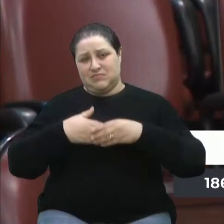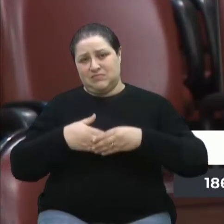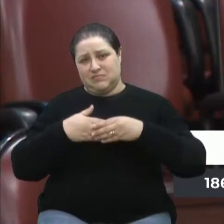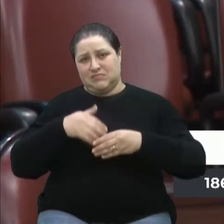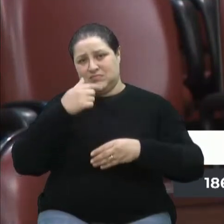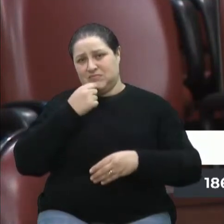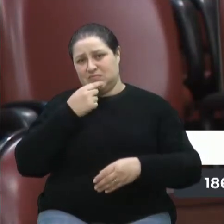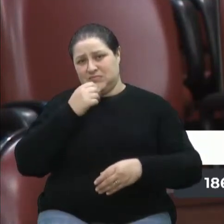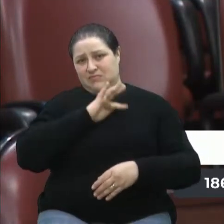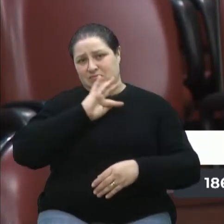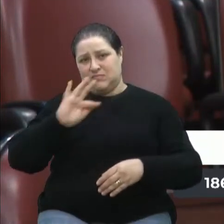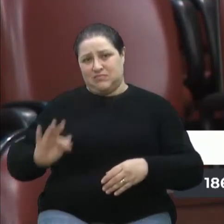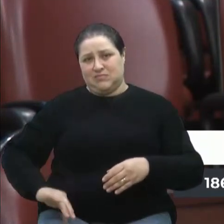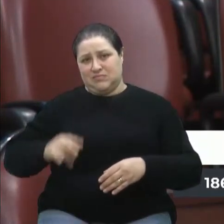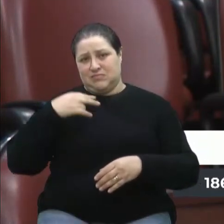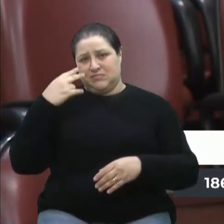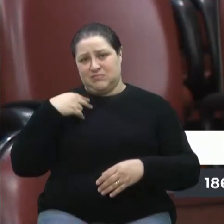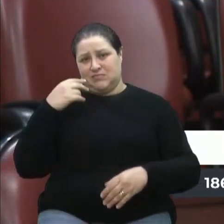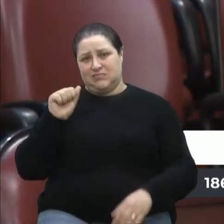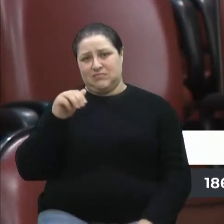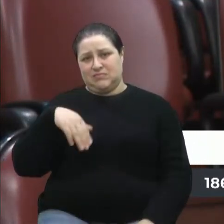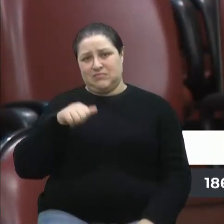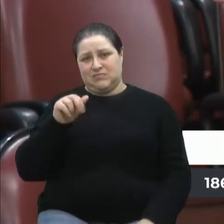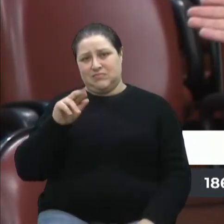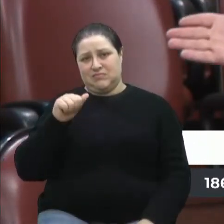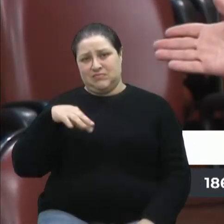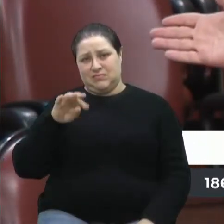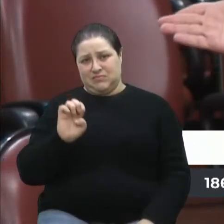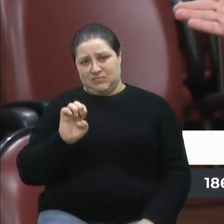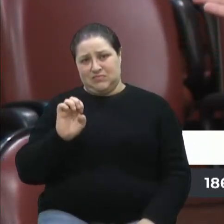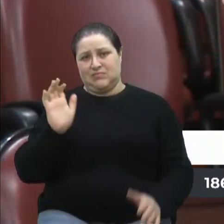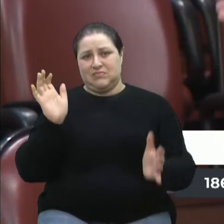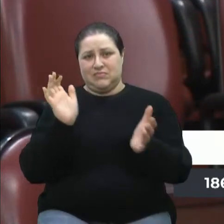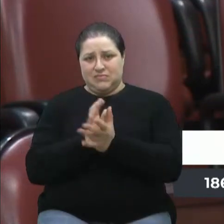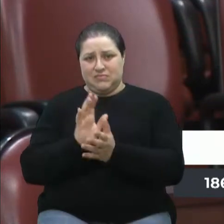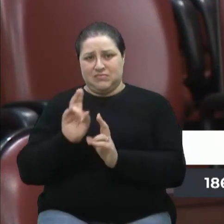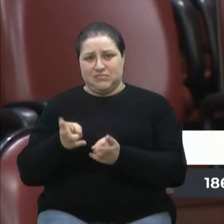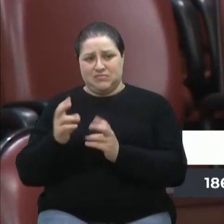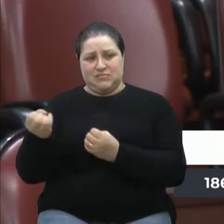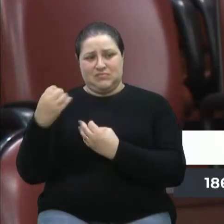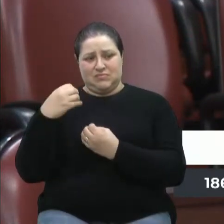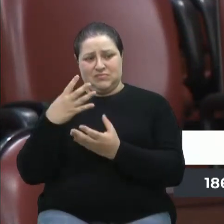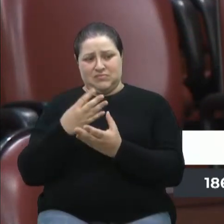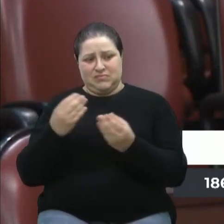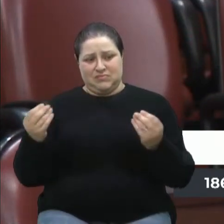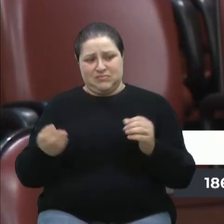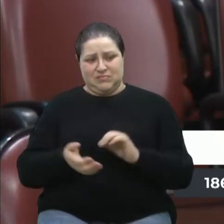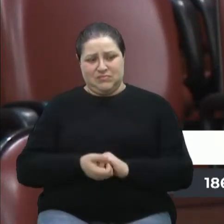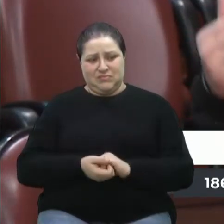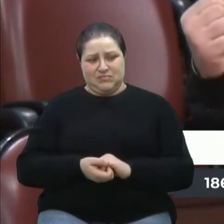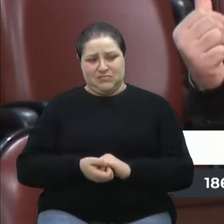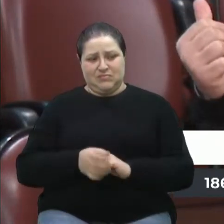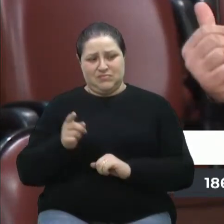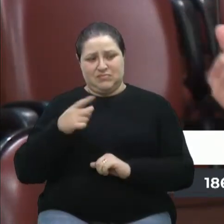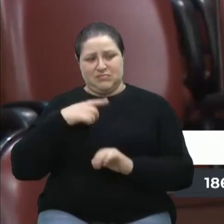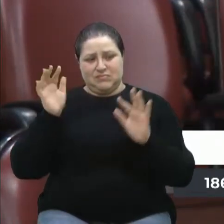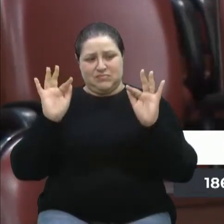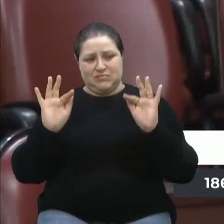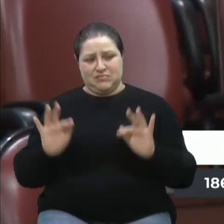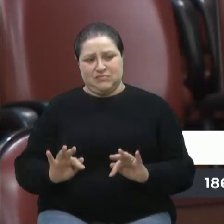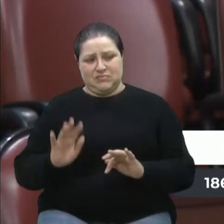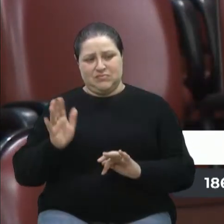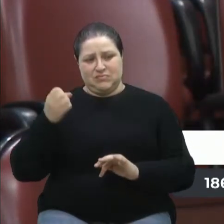Amarante de Farroupilha que tá aqui presente grande colega é que eu aprendo muito e ele teve a felicidade